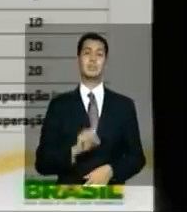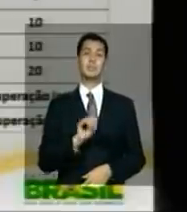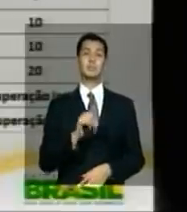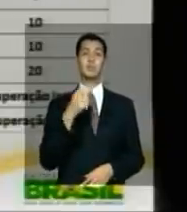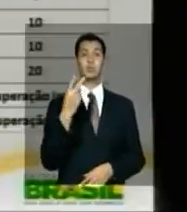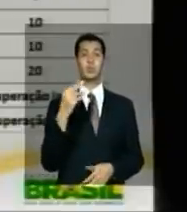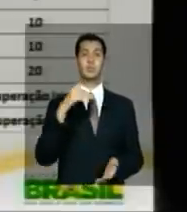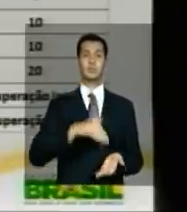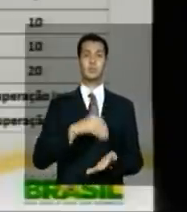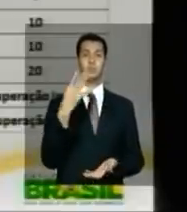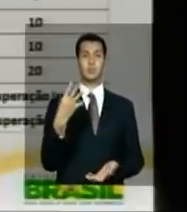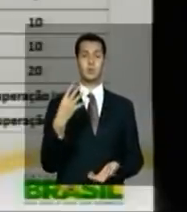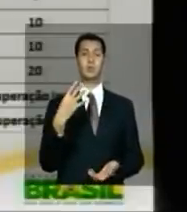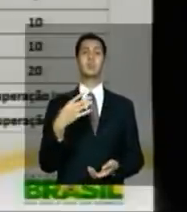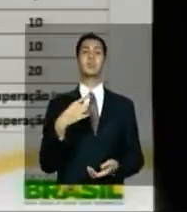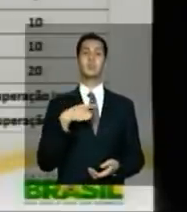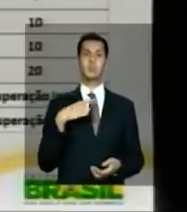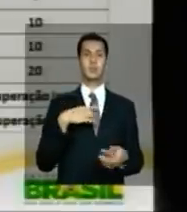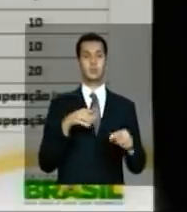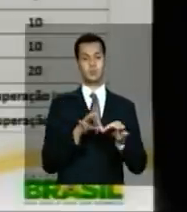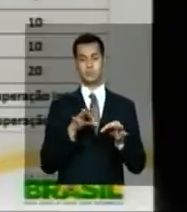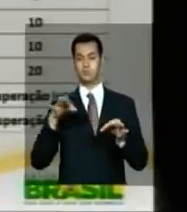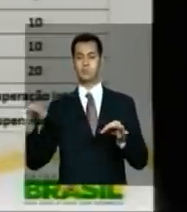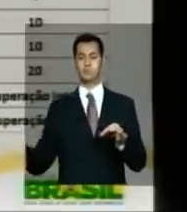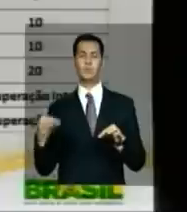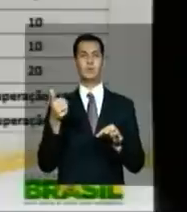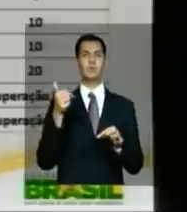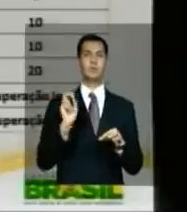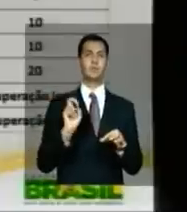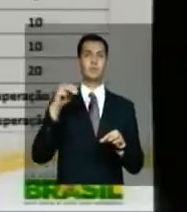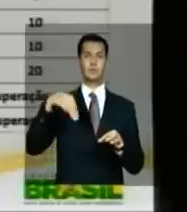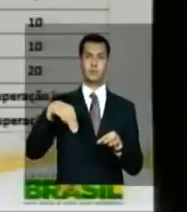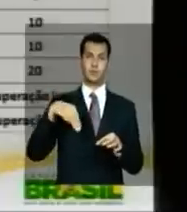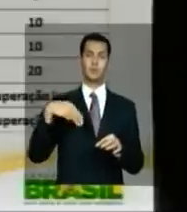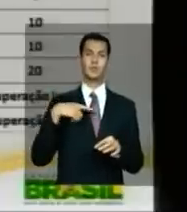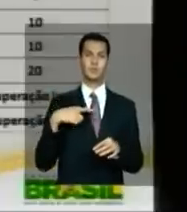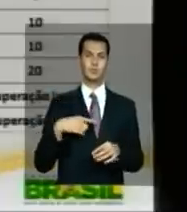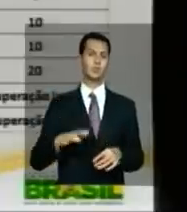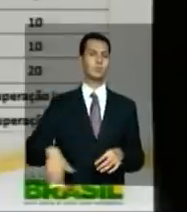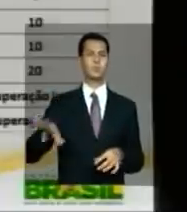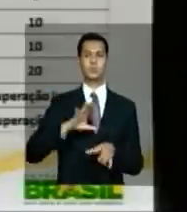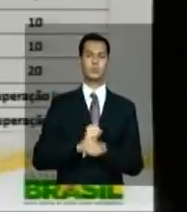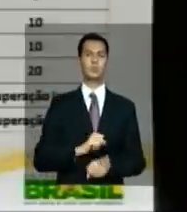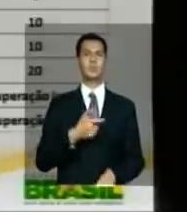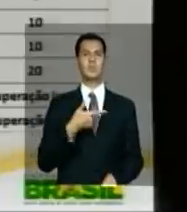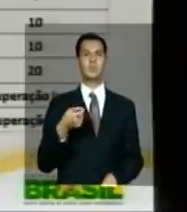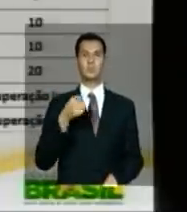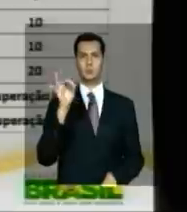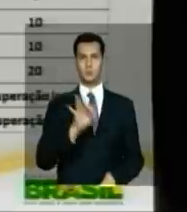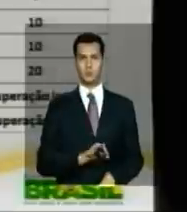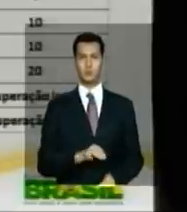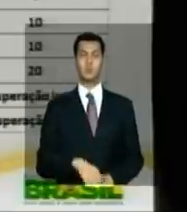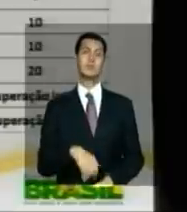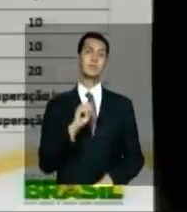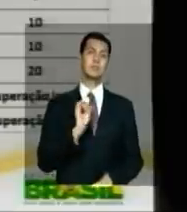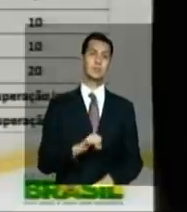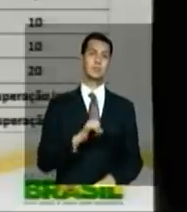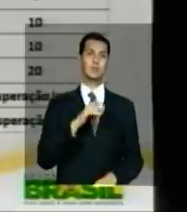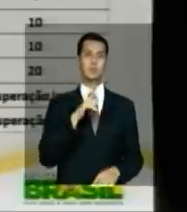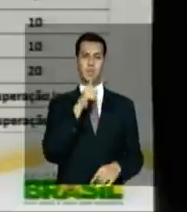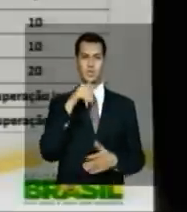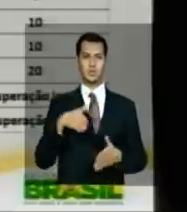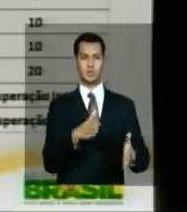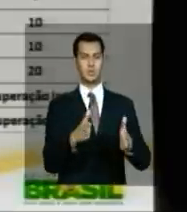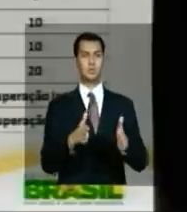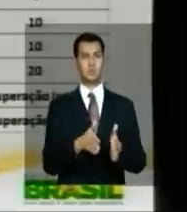a 4ro recompõe 15 m com o limite de 20% do total da propriedade de 4 a 10